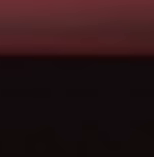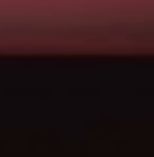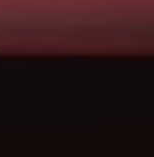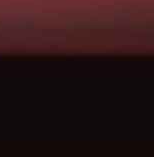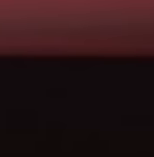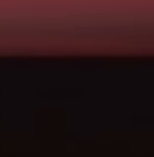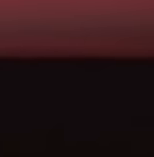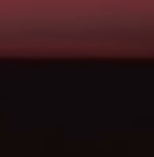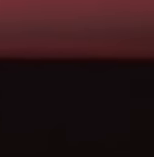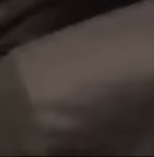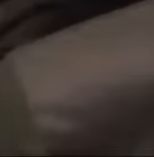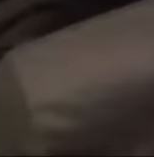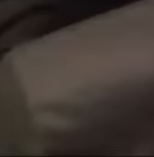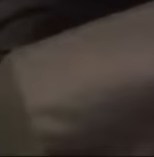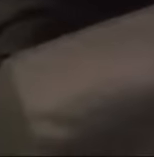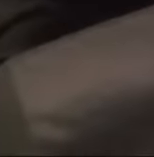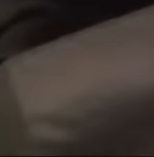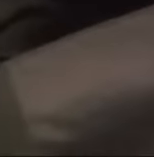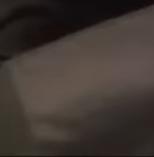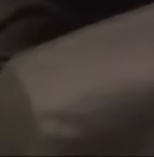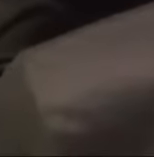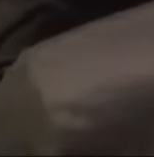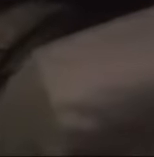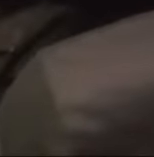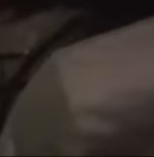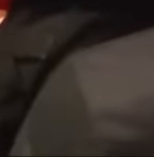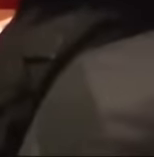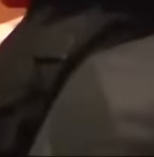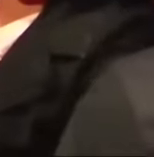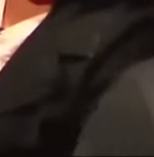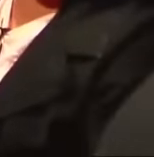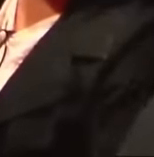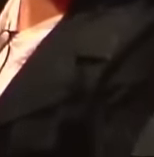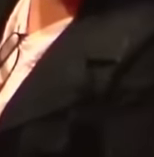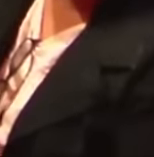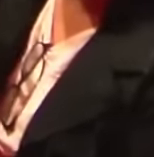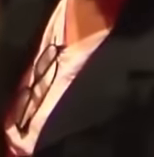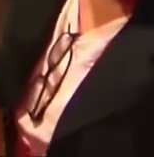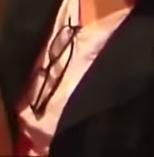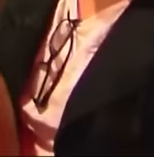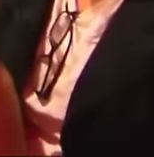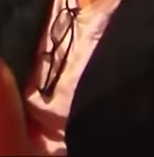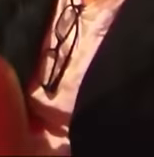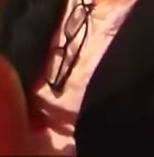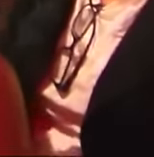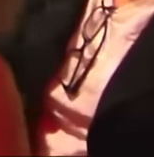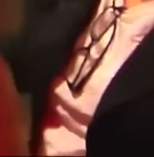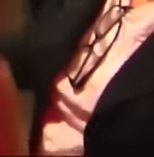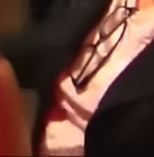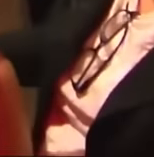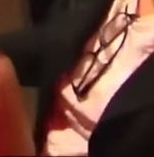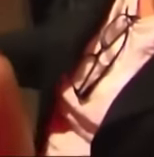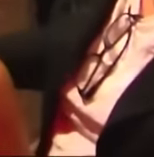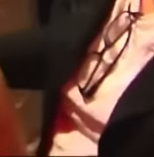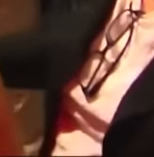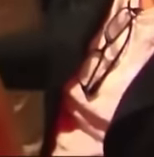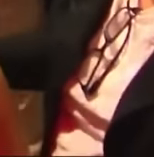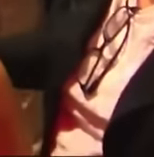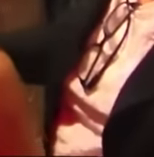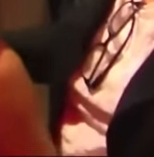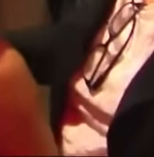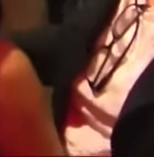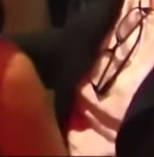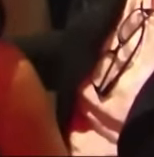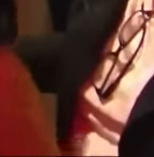Aleluia! Aleluia! Aleluia! Aleluia! Glória a Deus! Glória a Deus! Agora, queridos,